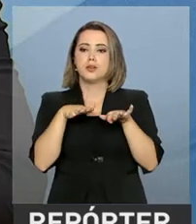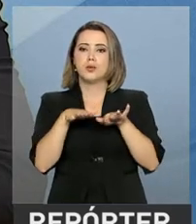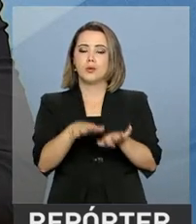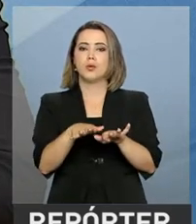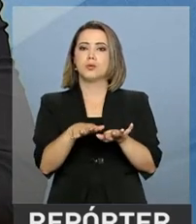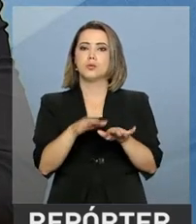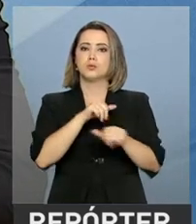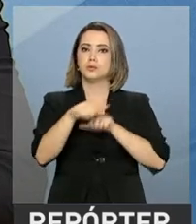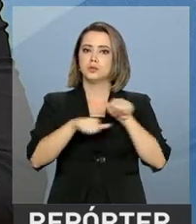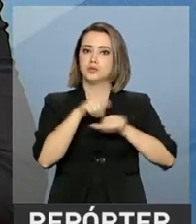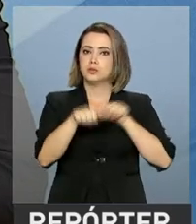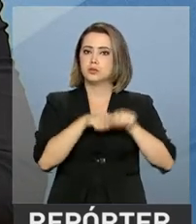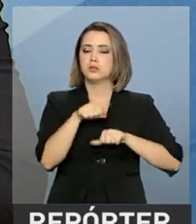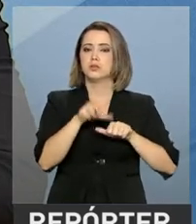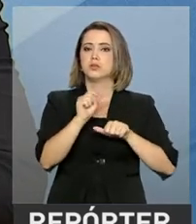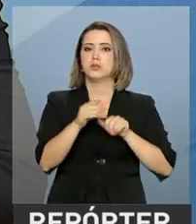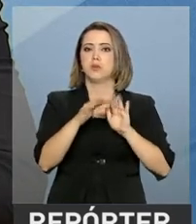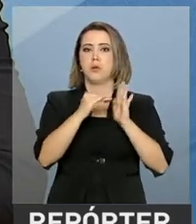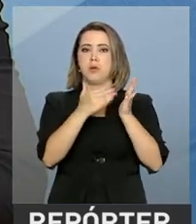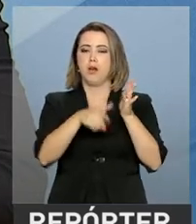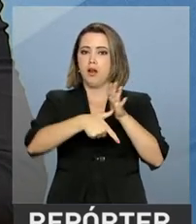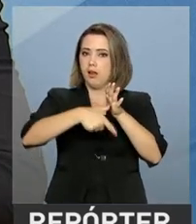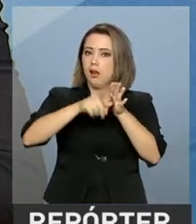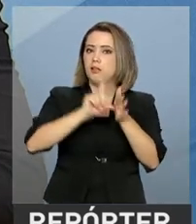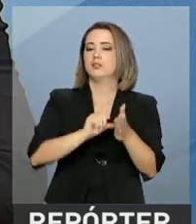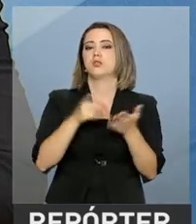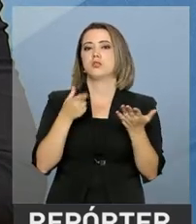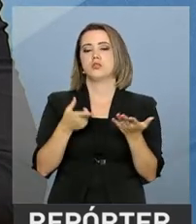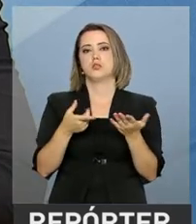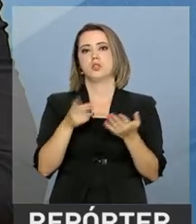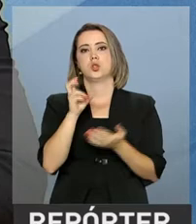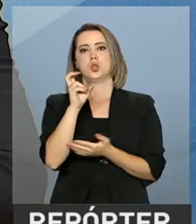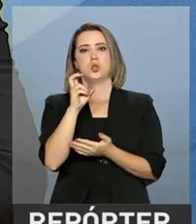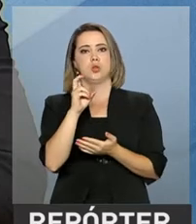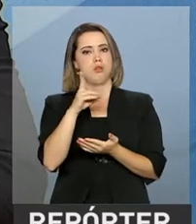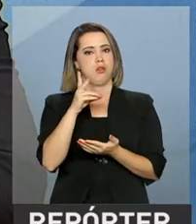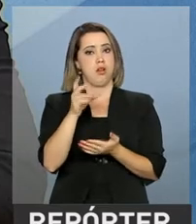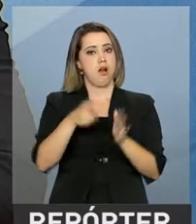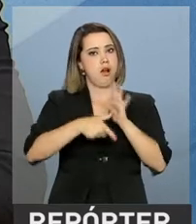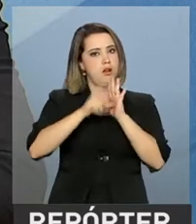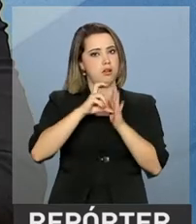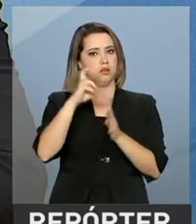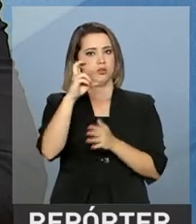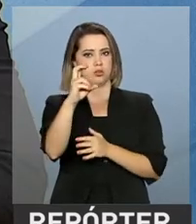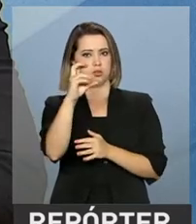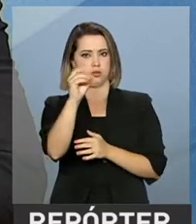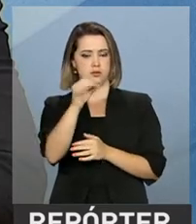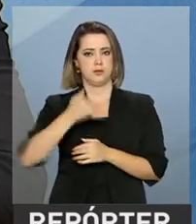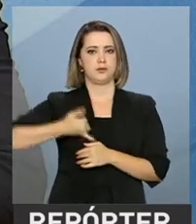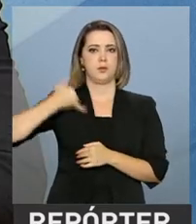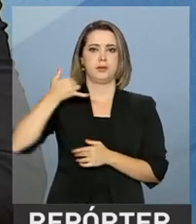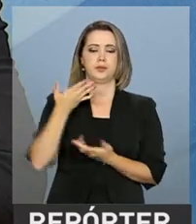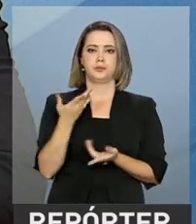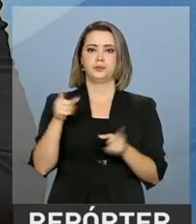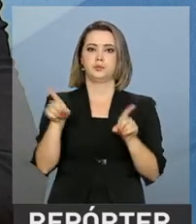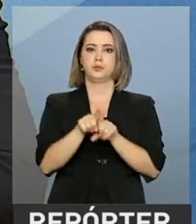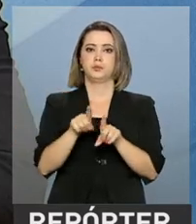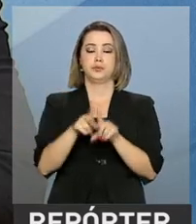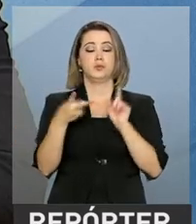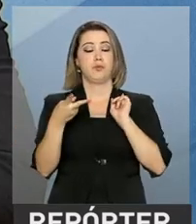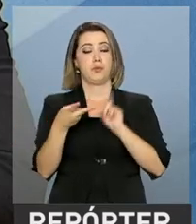regra de transição um pouco mais para trás e não fique apenas 50 anos pra frente ea outra questão é a ver uma